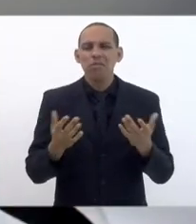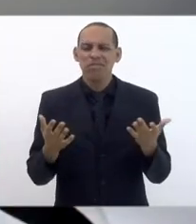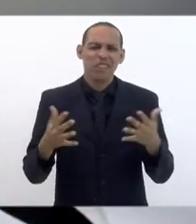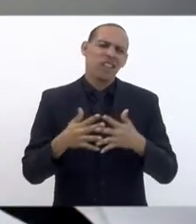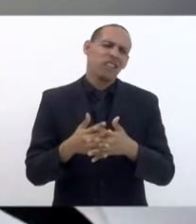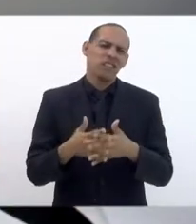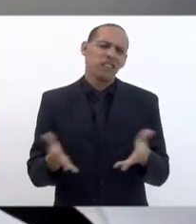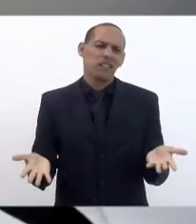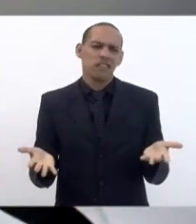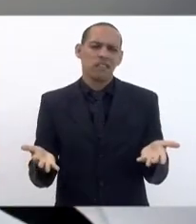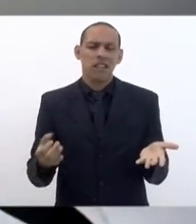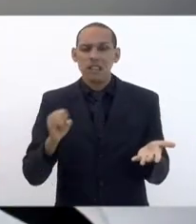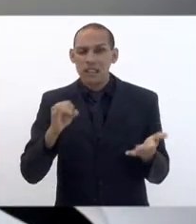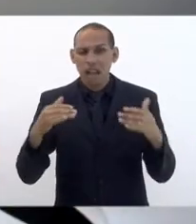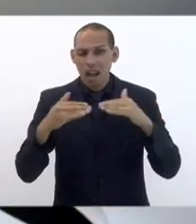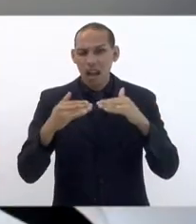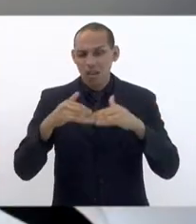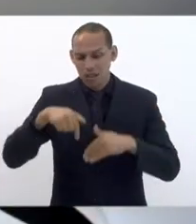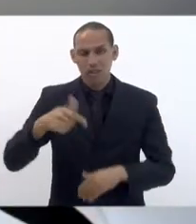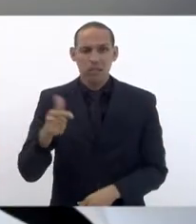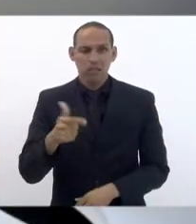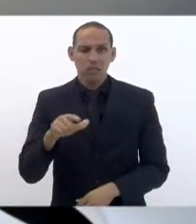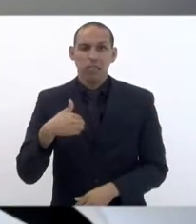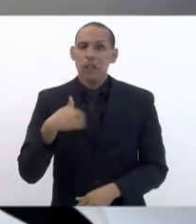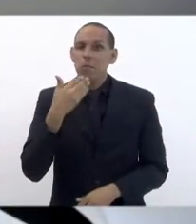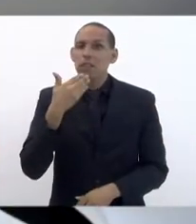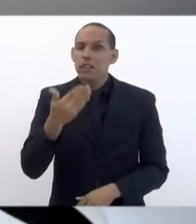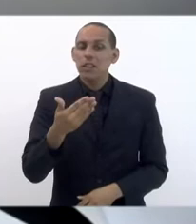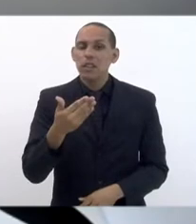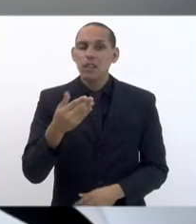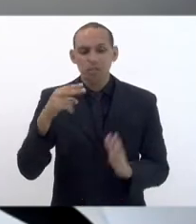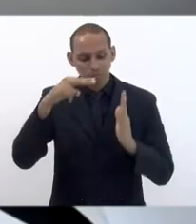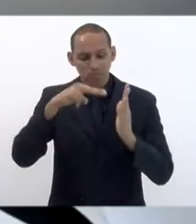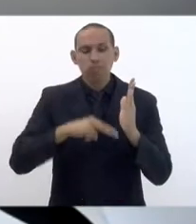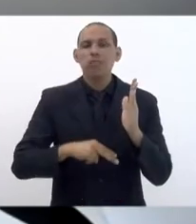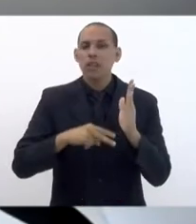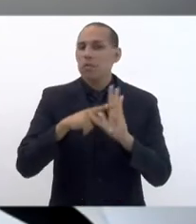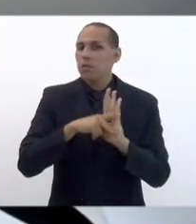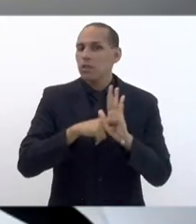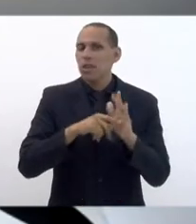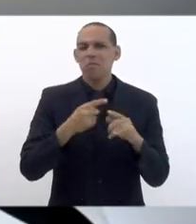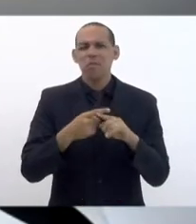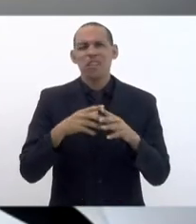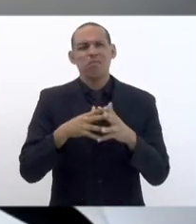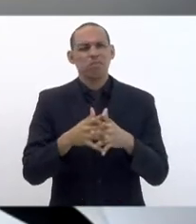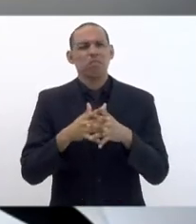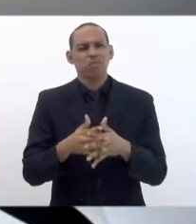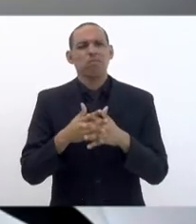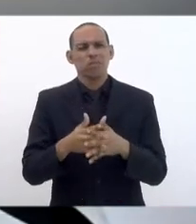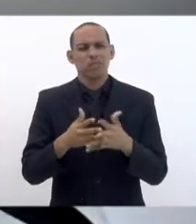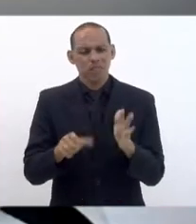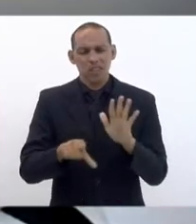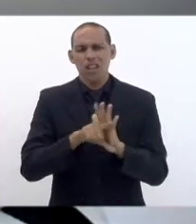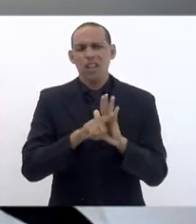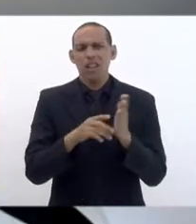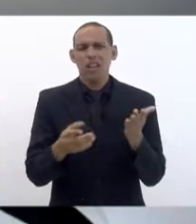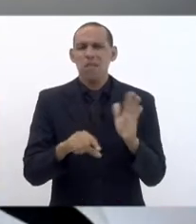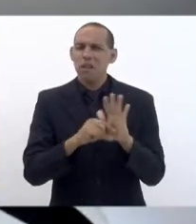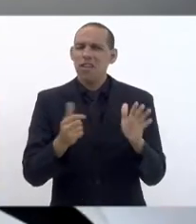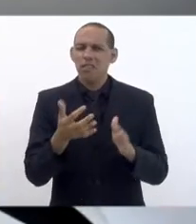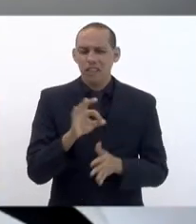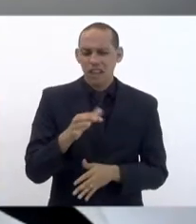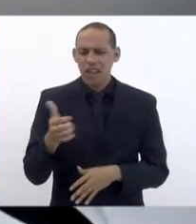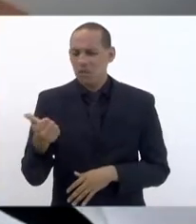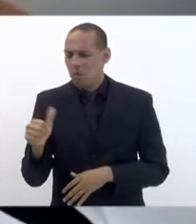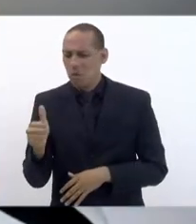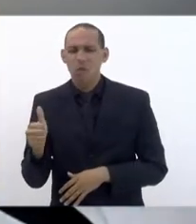confuso. Se não houver acordo entre nós aqui, eu vou pedir vista desse projeto, porque eu acho que vai ficar confuso demais a lei com o parágrafo 10 e com o